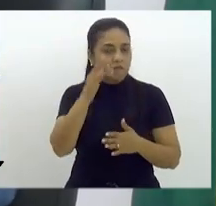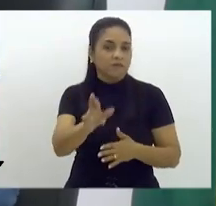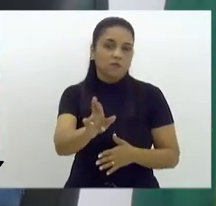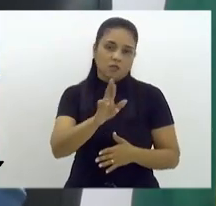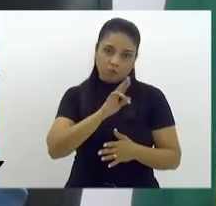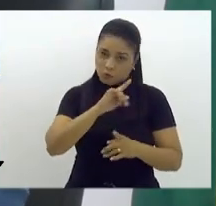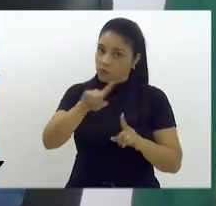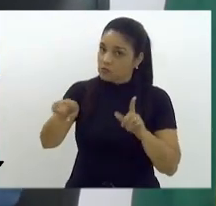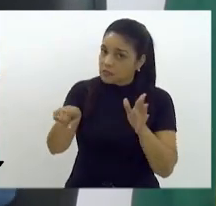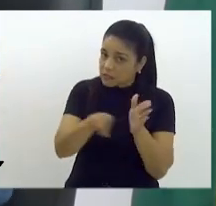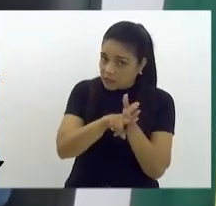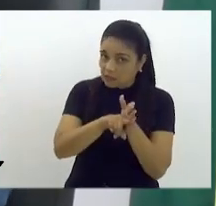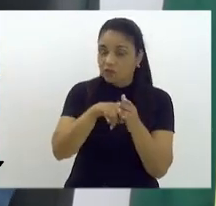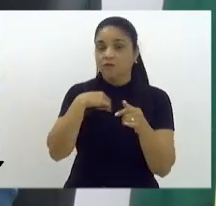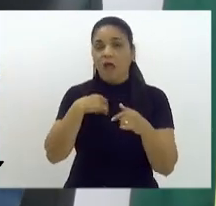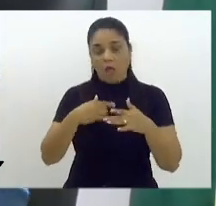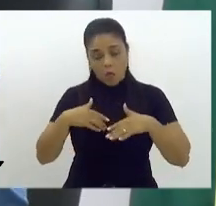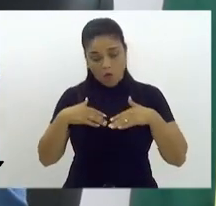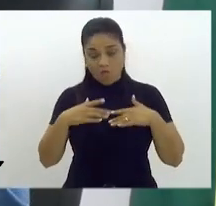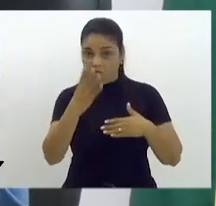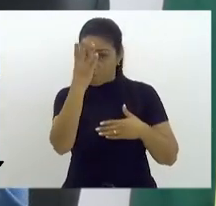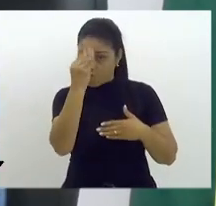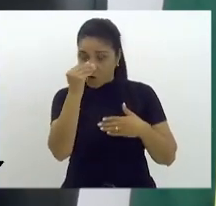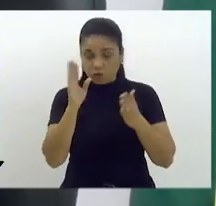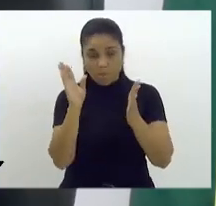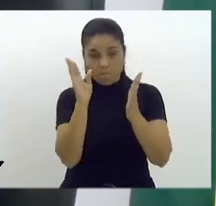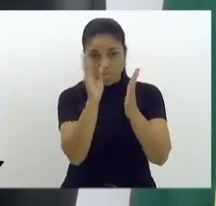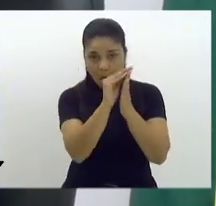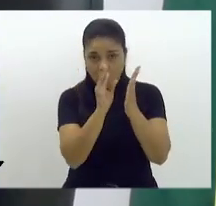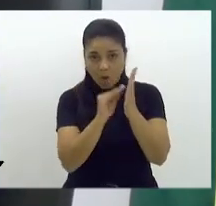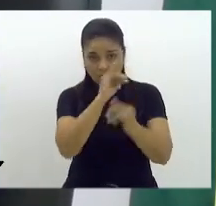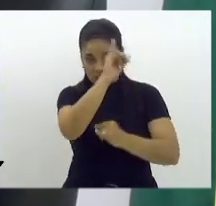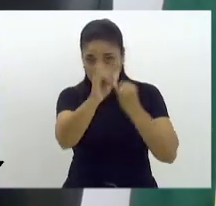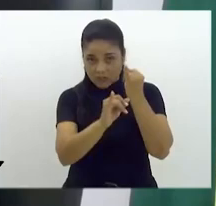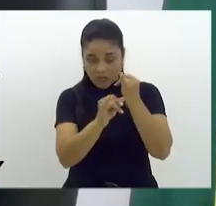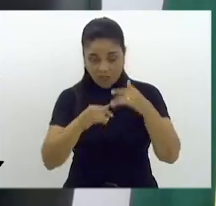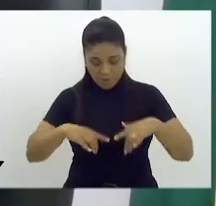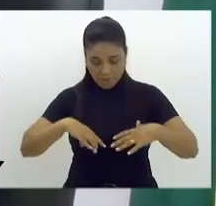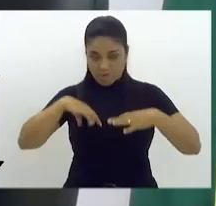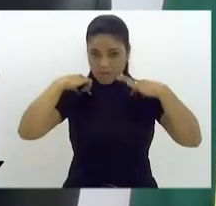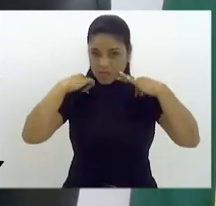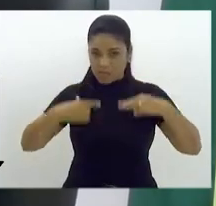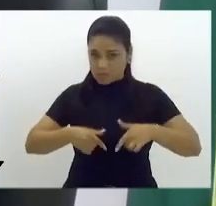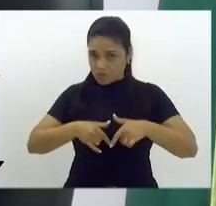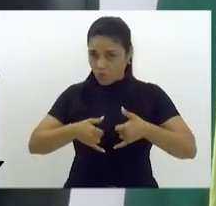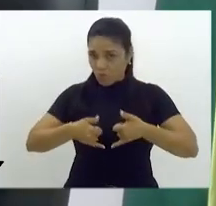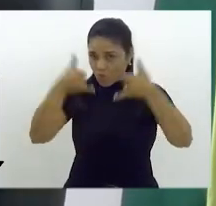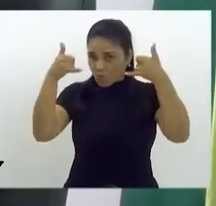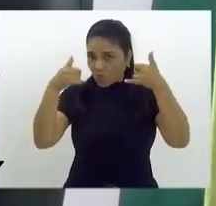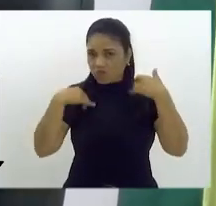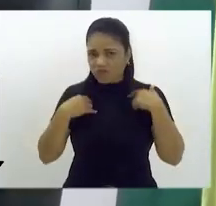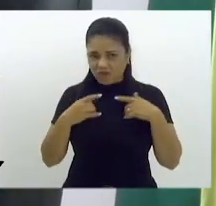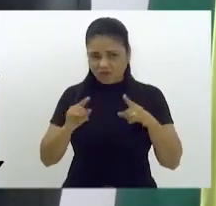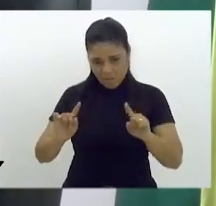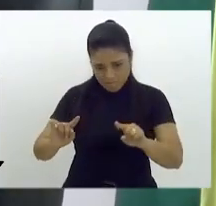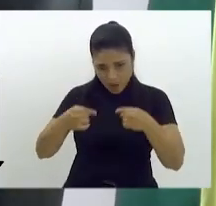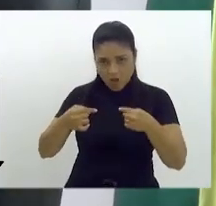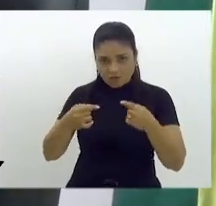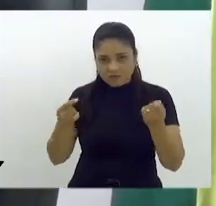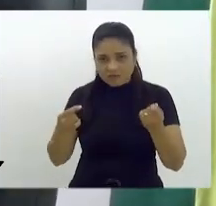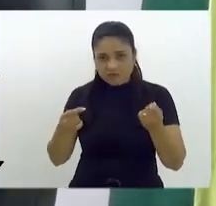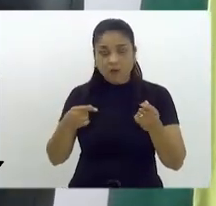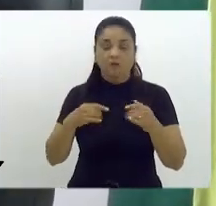Ainda você tá falando tão que se eu coloquei uma foto de biquíni eu sou podem mexer comigo não não é isso você pode andar do jeito que você quiser